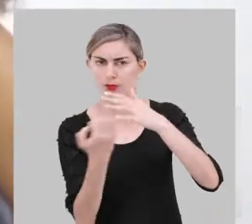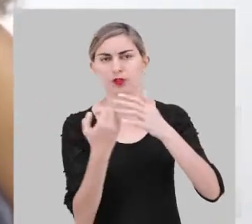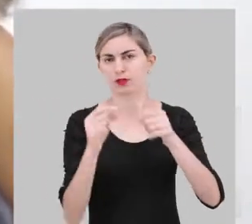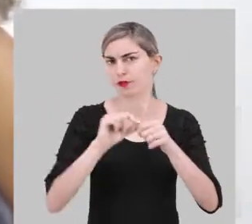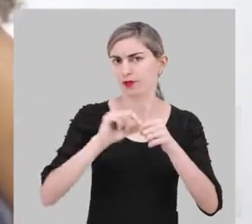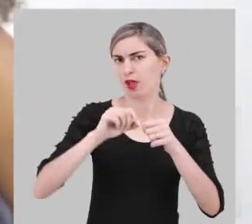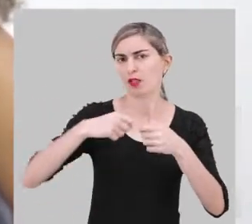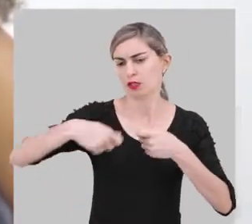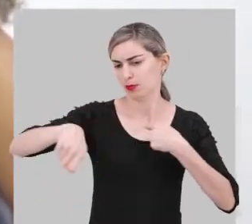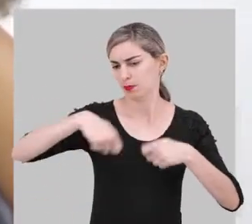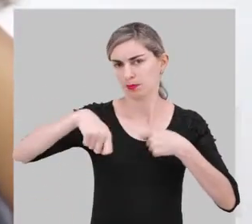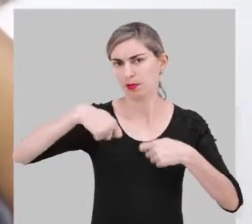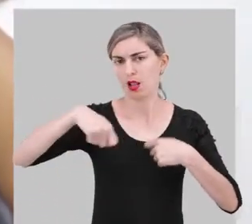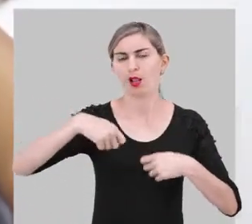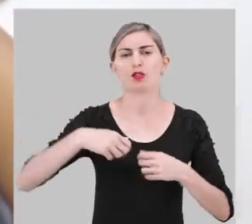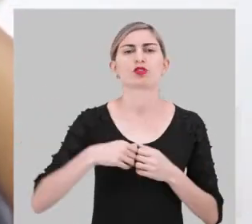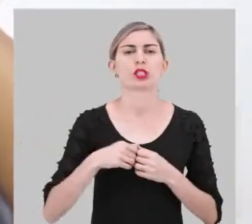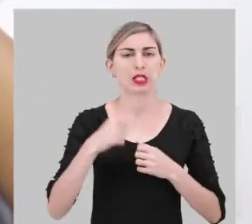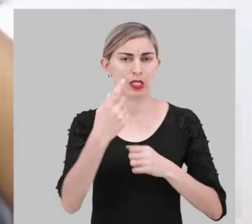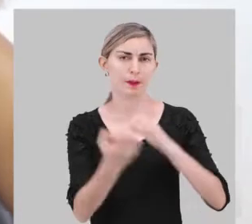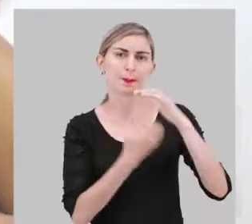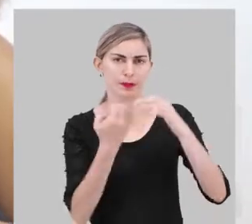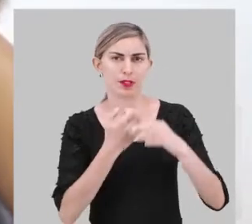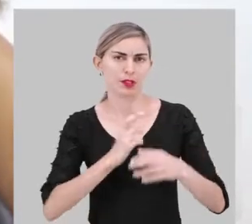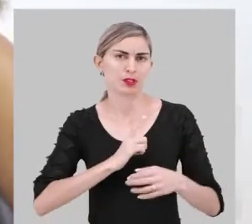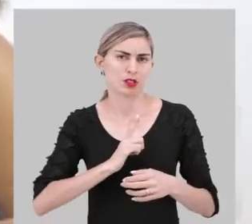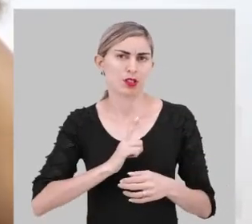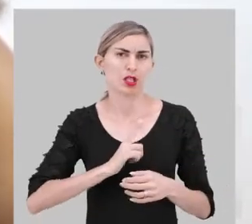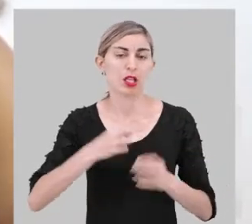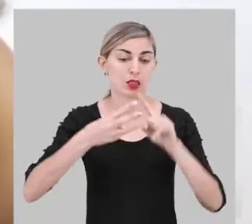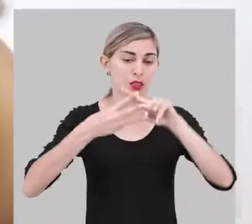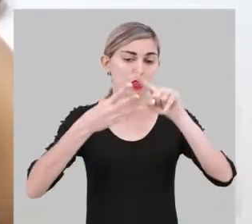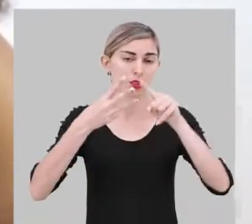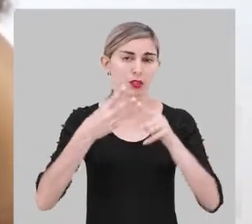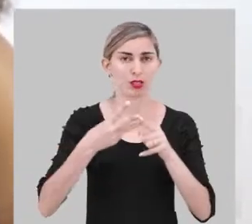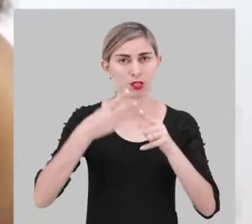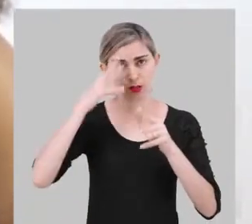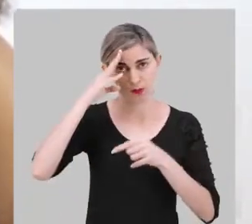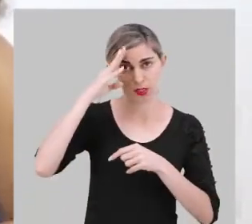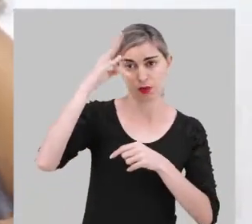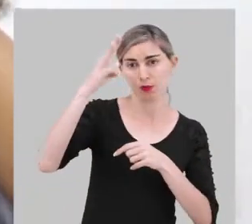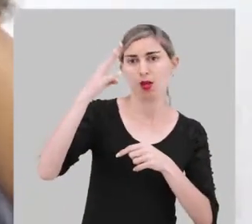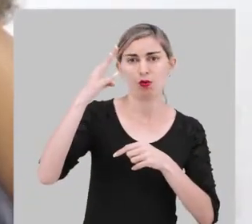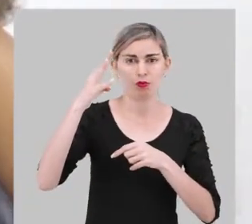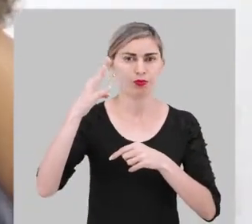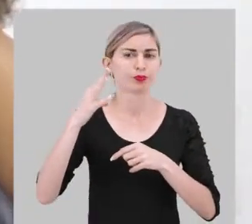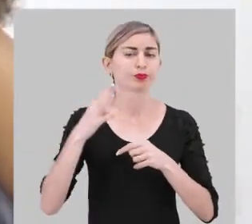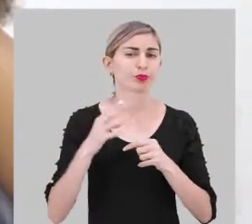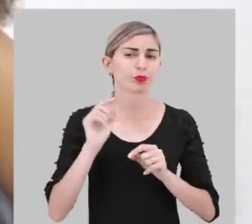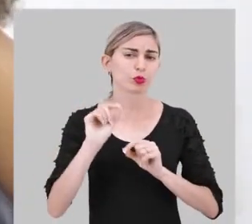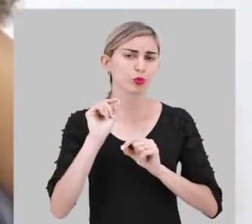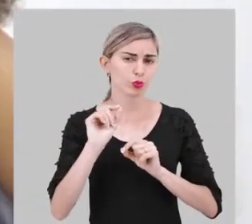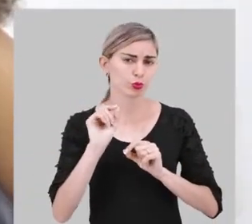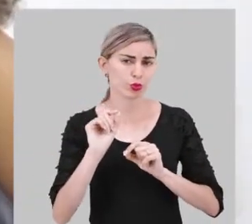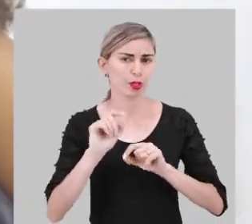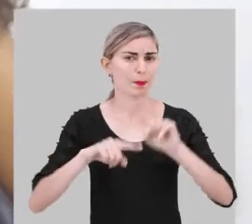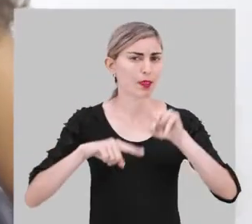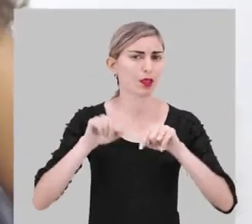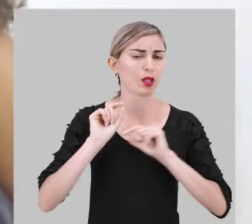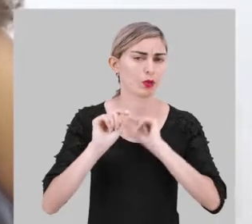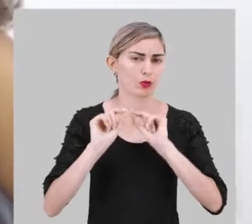Nesse exemplo, essa empresa tem na sua fábrica 3 principais equipamentos. Os 3 equipamentos